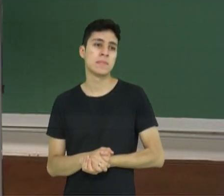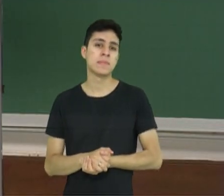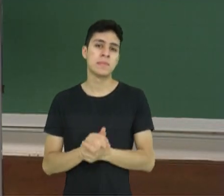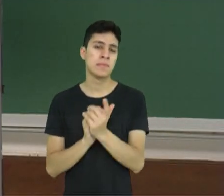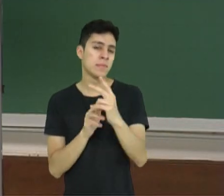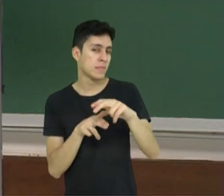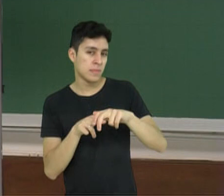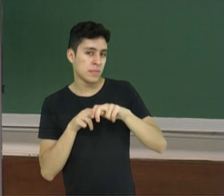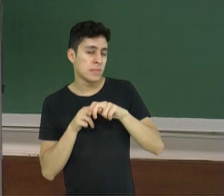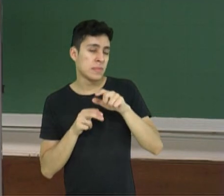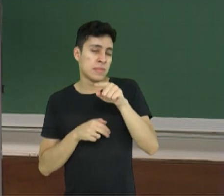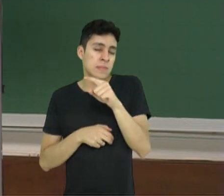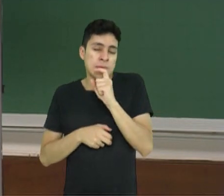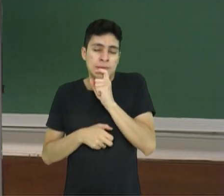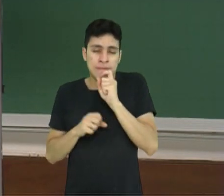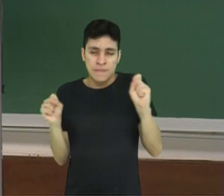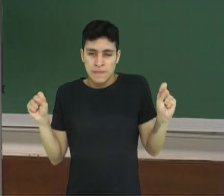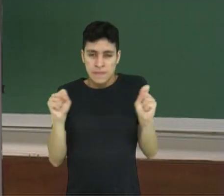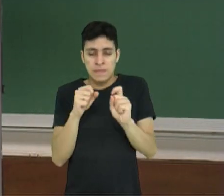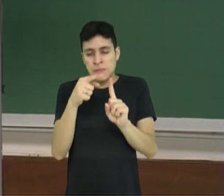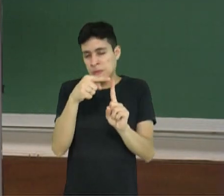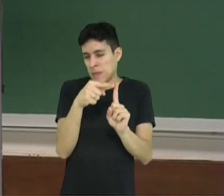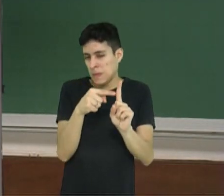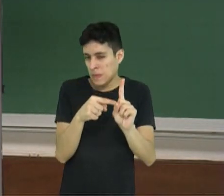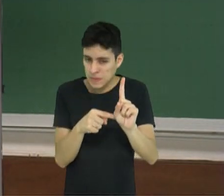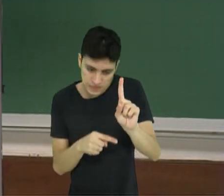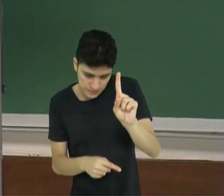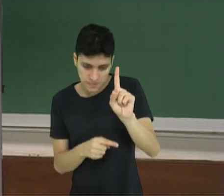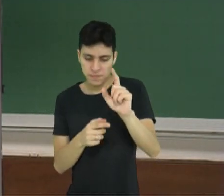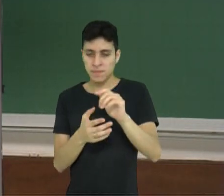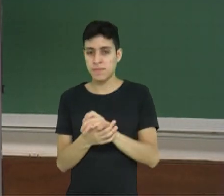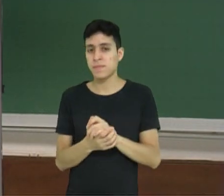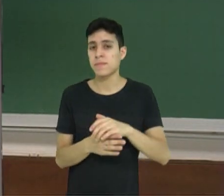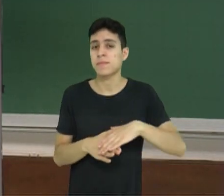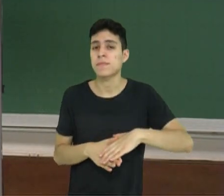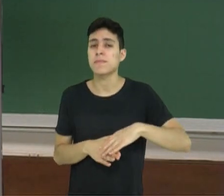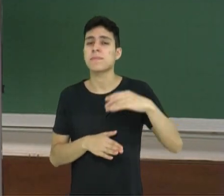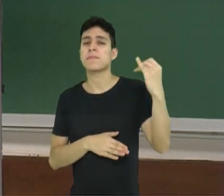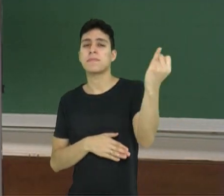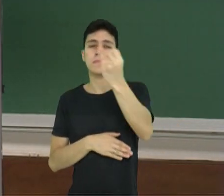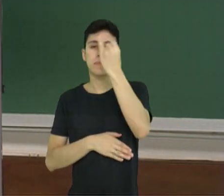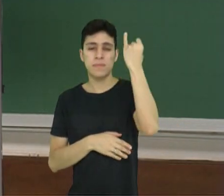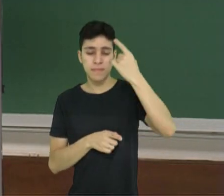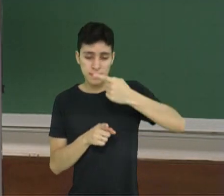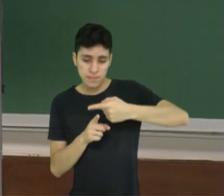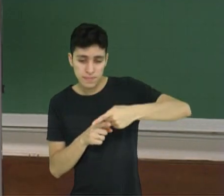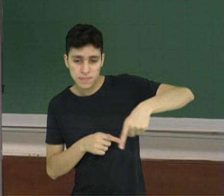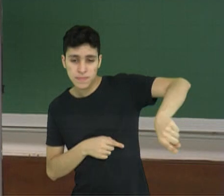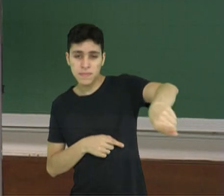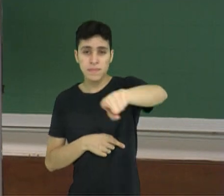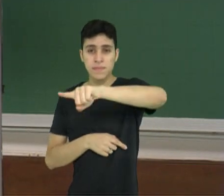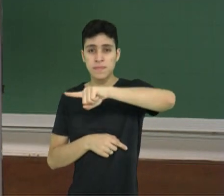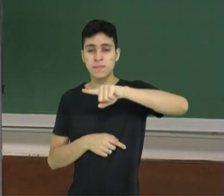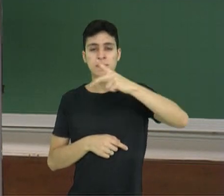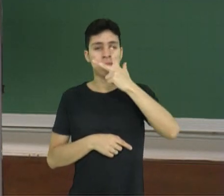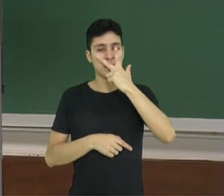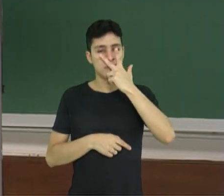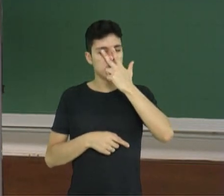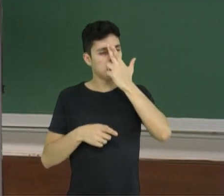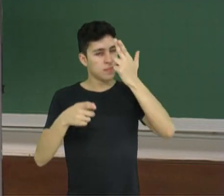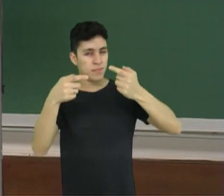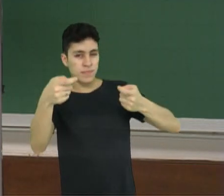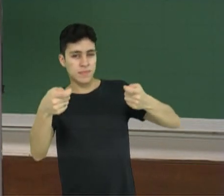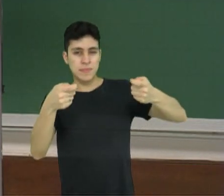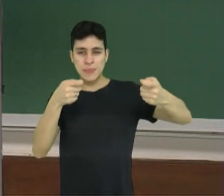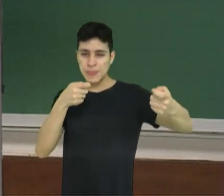Devido, lógico, às baixas temperaturas que nós temos na região. Mas mais importante que isso, porque os polos também contribuem para a regulação climática e